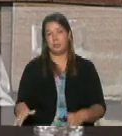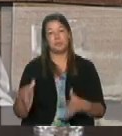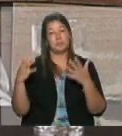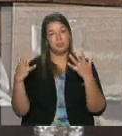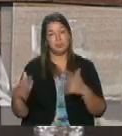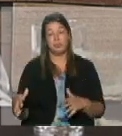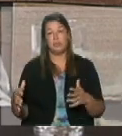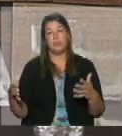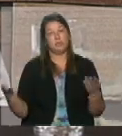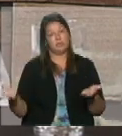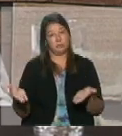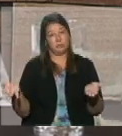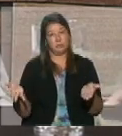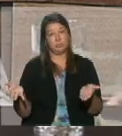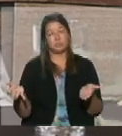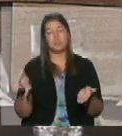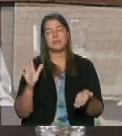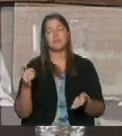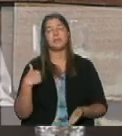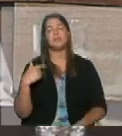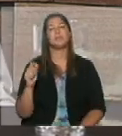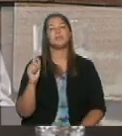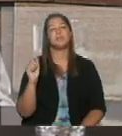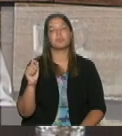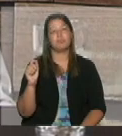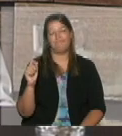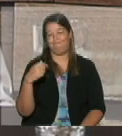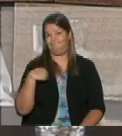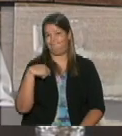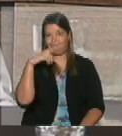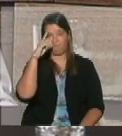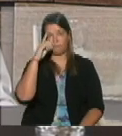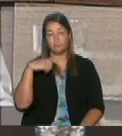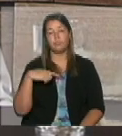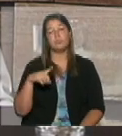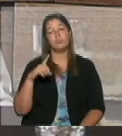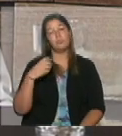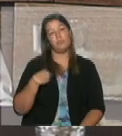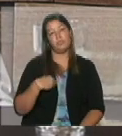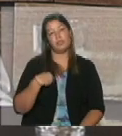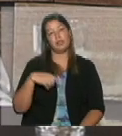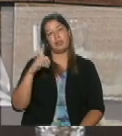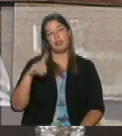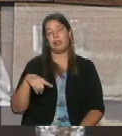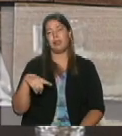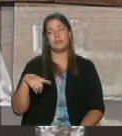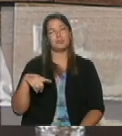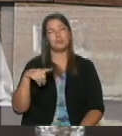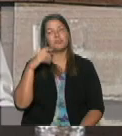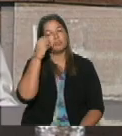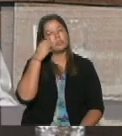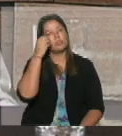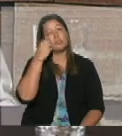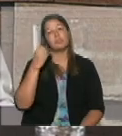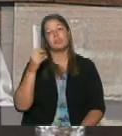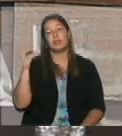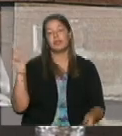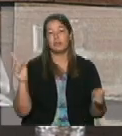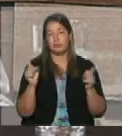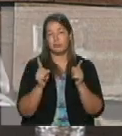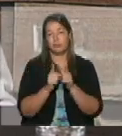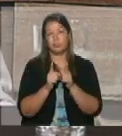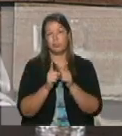mais isto agora. O que você quer? Não sei. Então, eu acho que a vida é uma experiência muito curta. Quando você